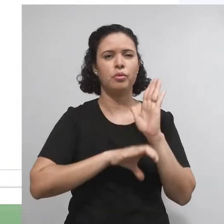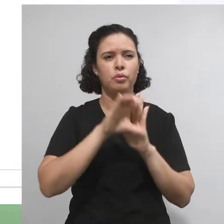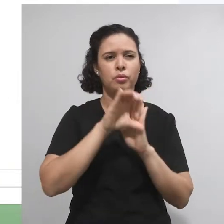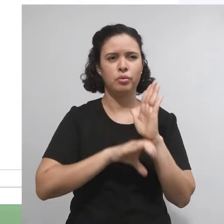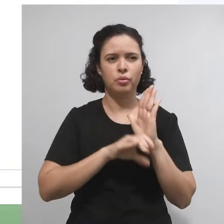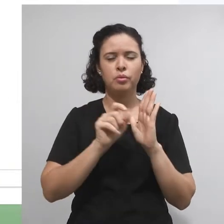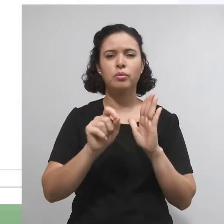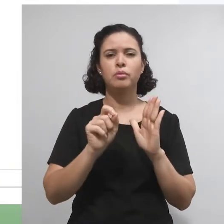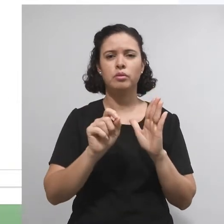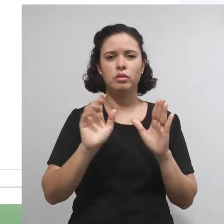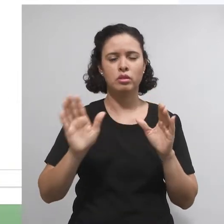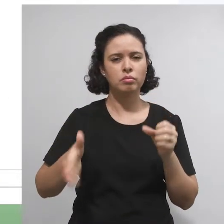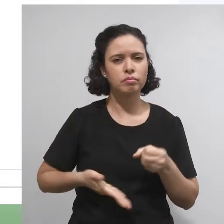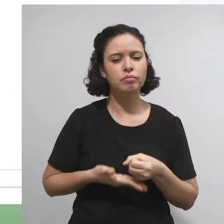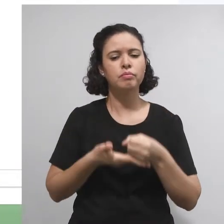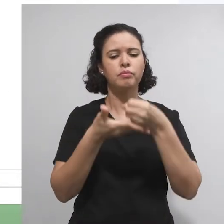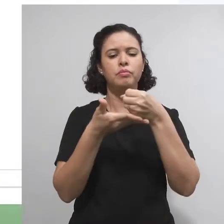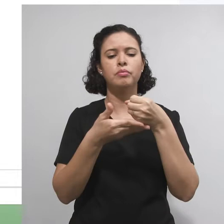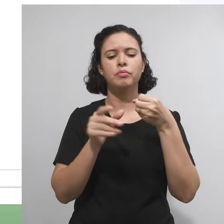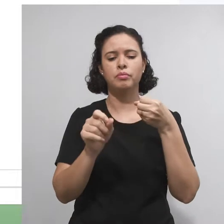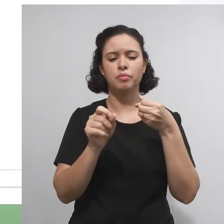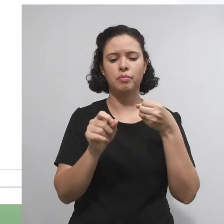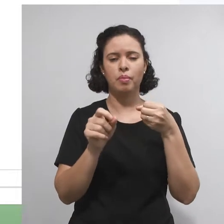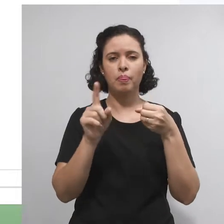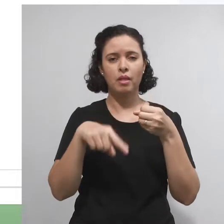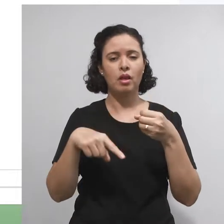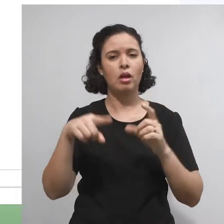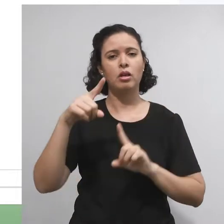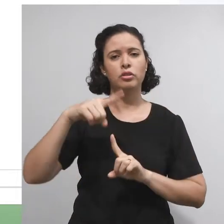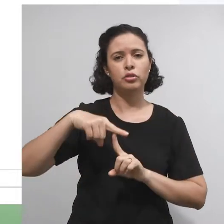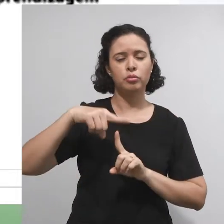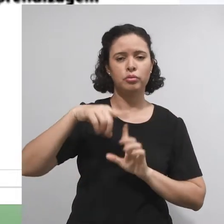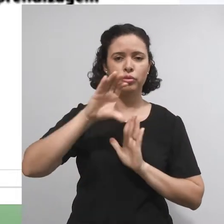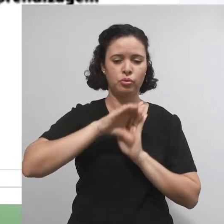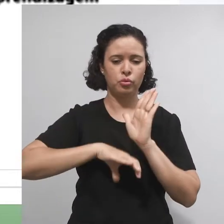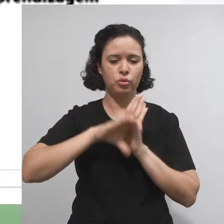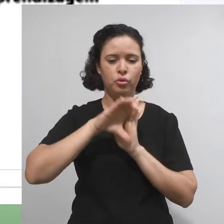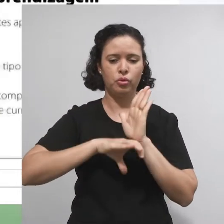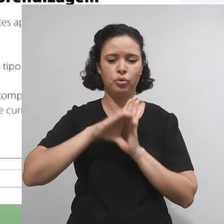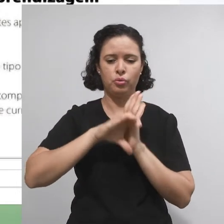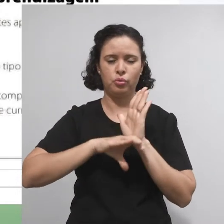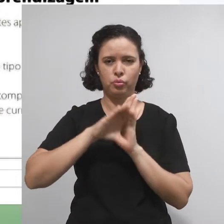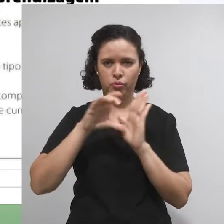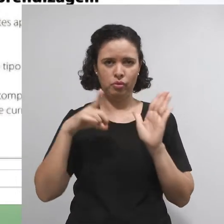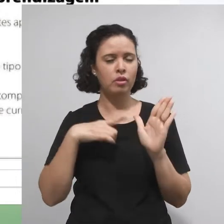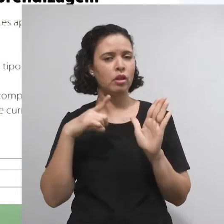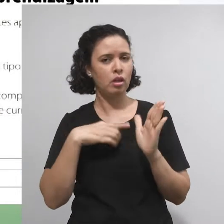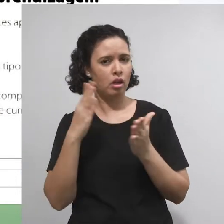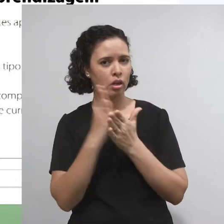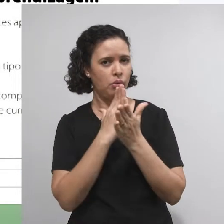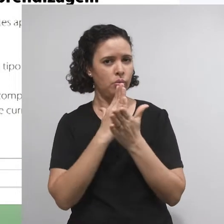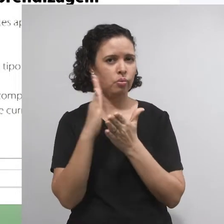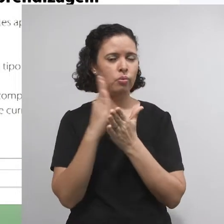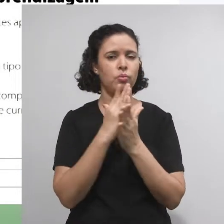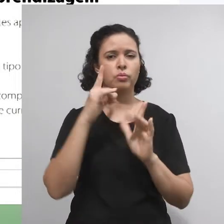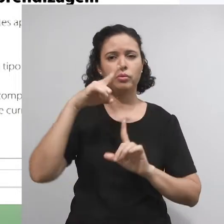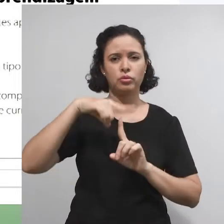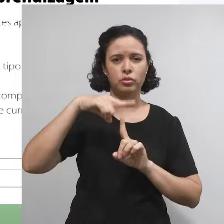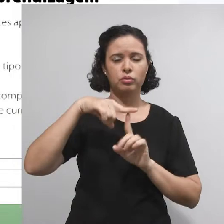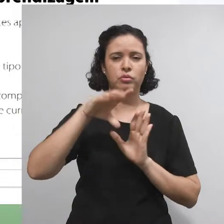está aqui ancorada nesses tipos de currículo, que a gente tem alguns